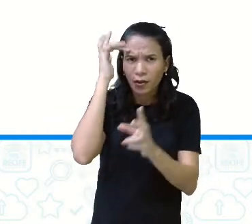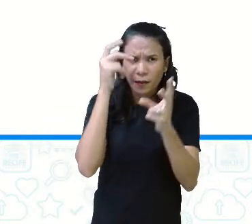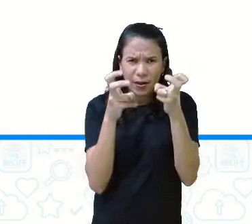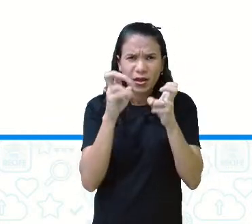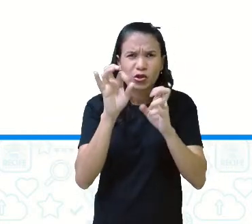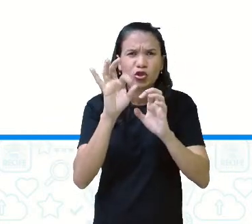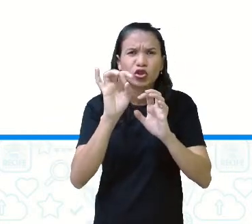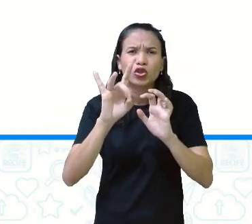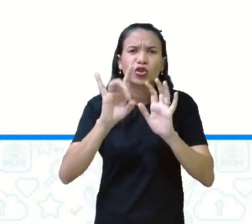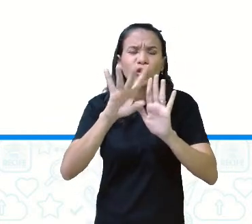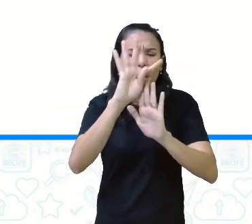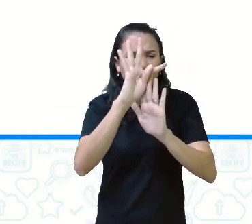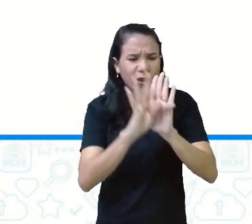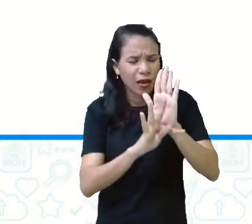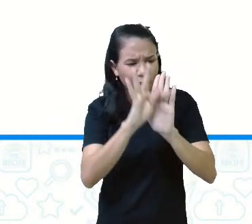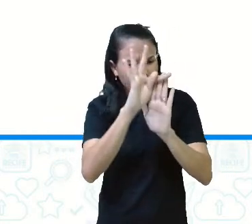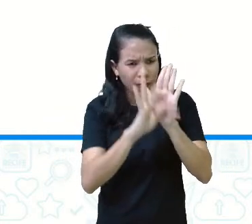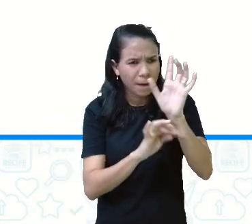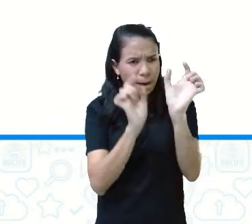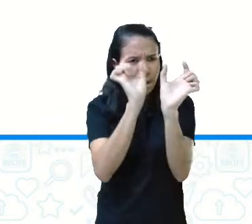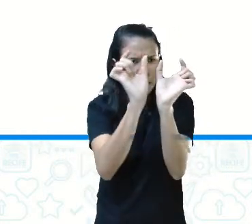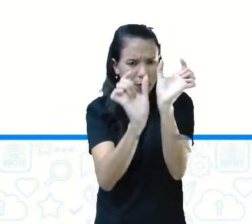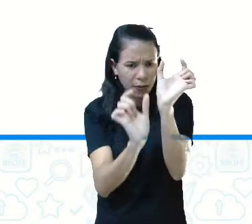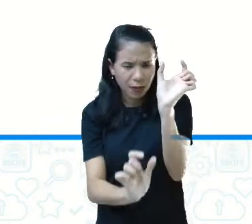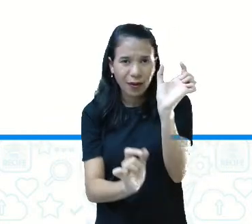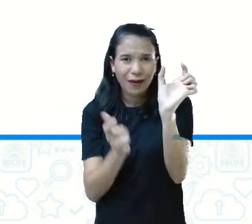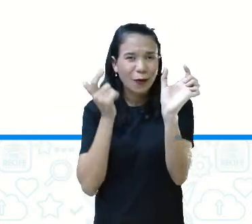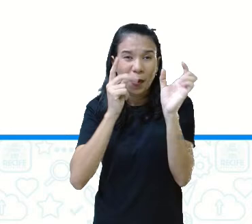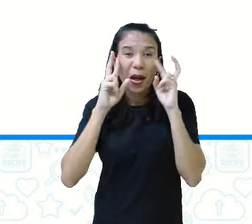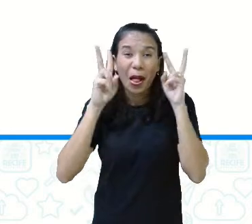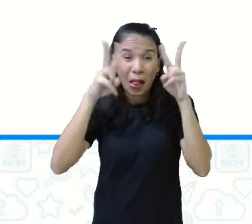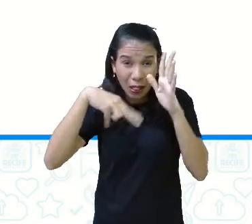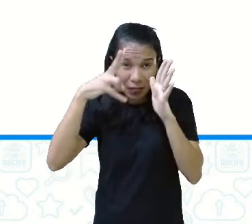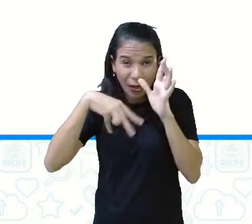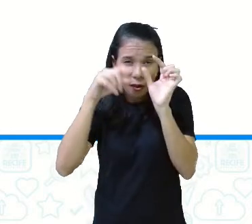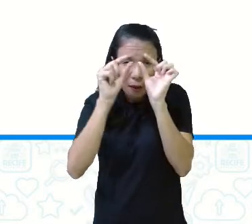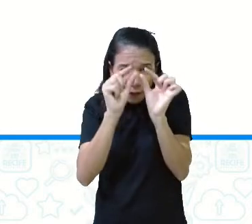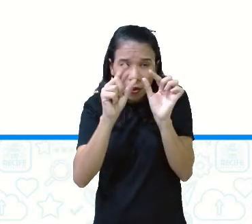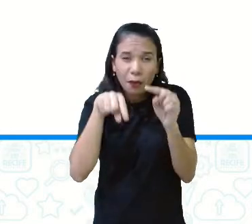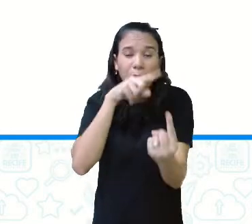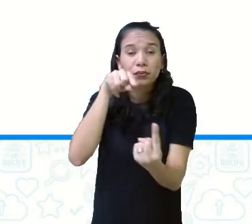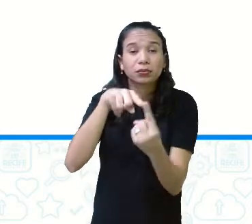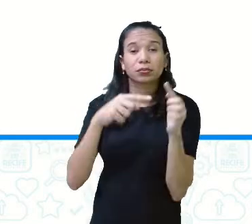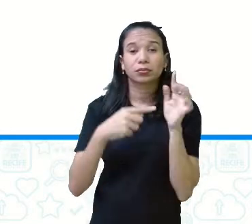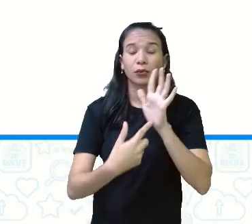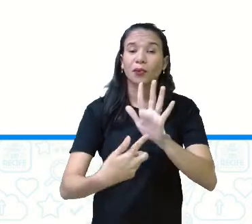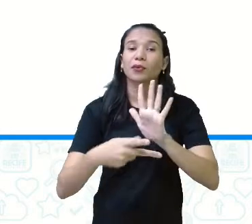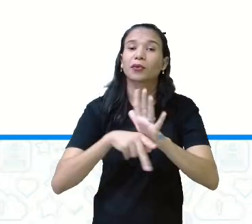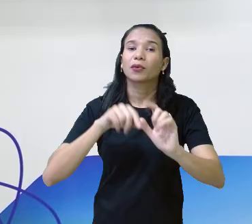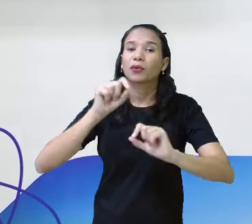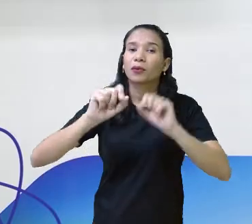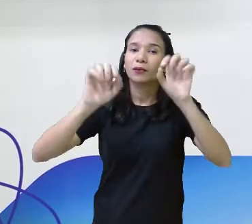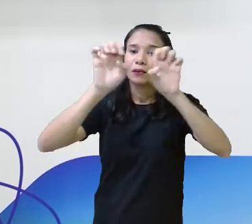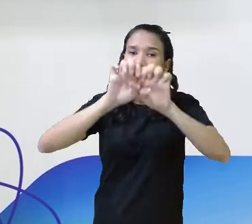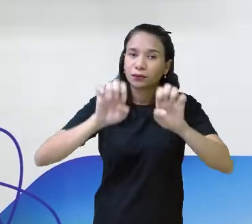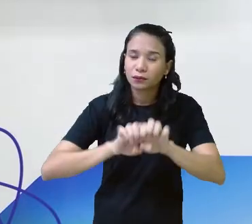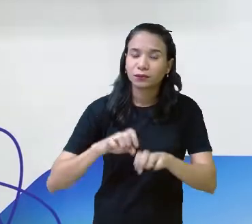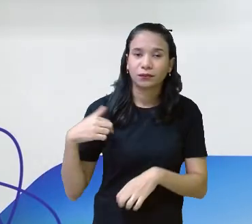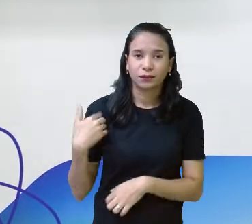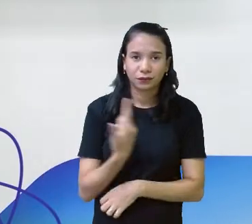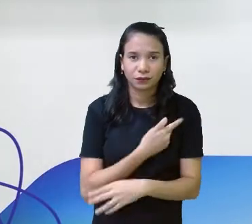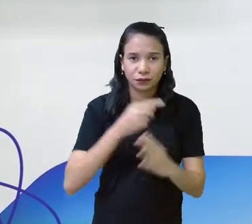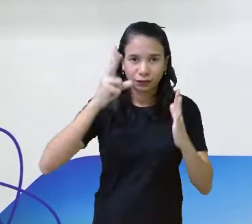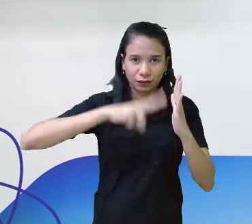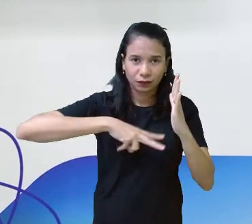percebendo aí só palavras, claro que não dá, você não consegue assim ler, que a letra é pequena. O objetivo aí da foto é só mostrar a estrutura mesmo, né, que a gente vem a